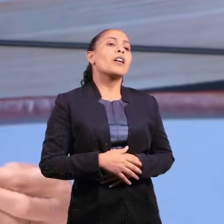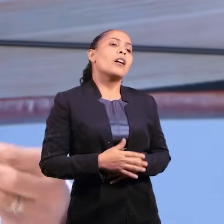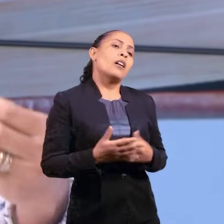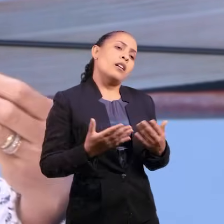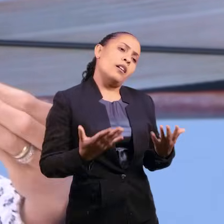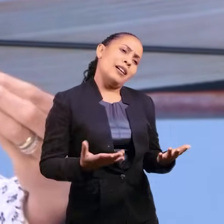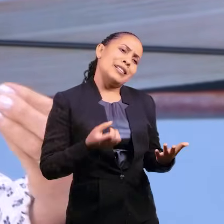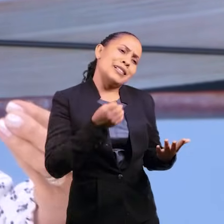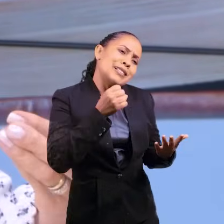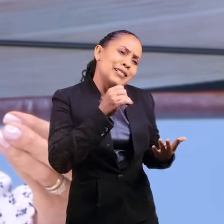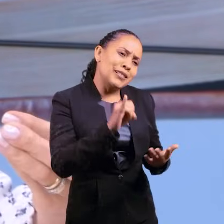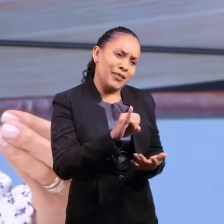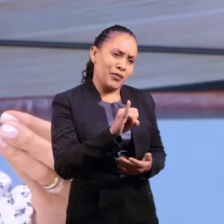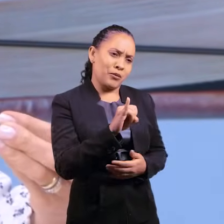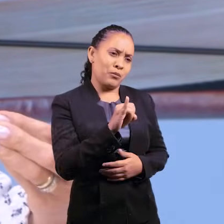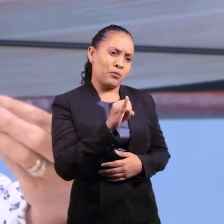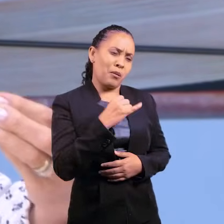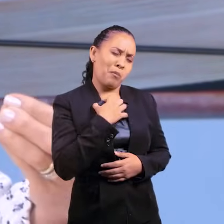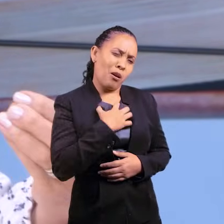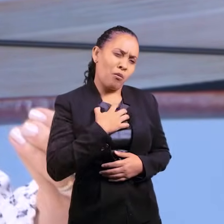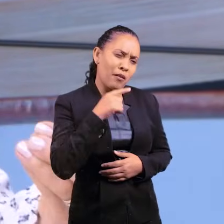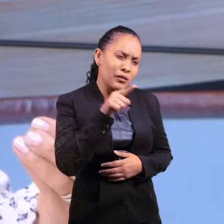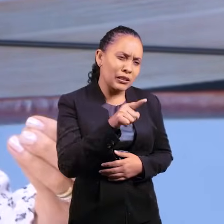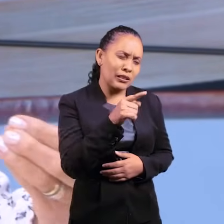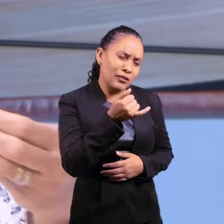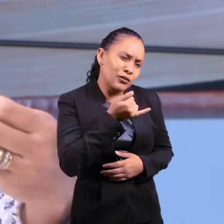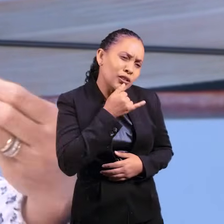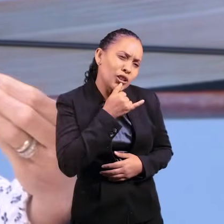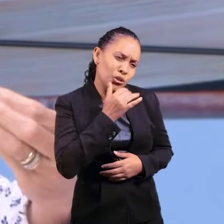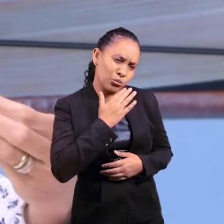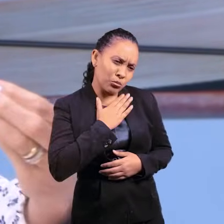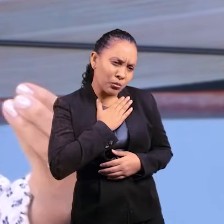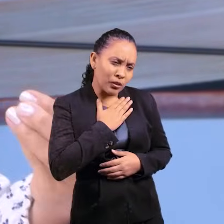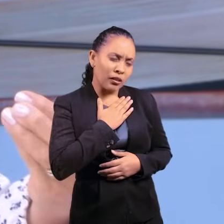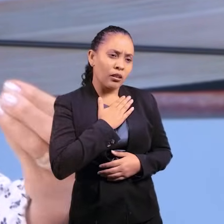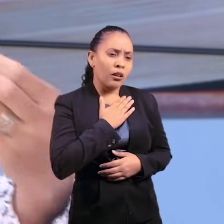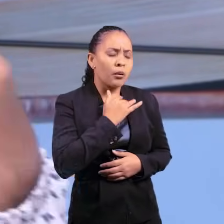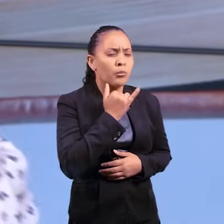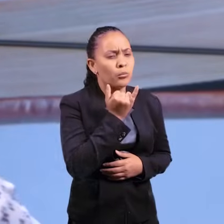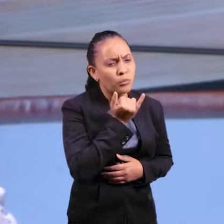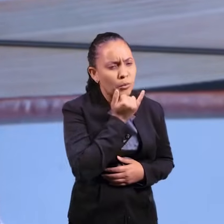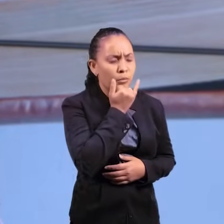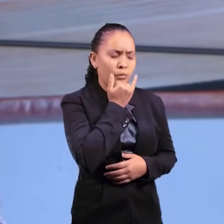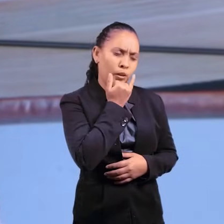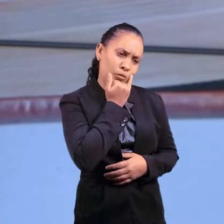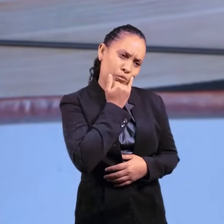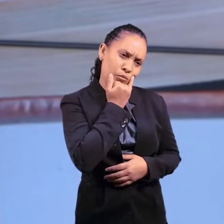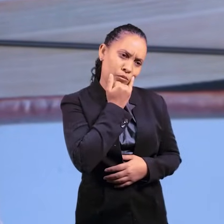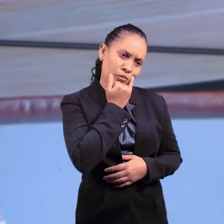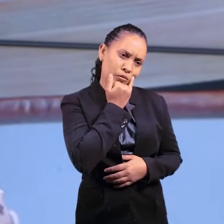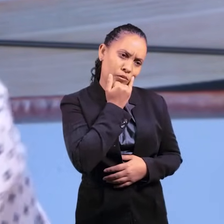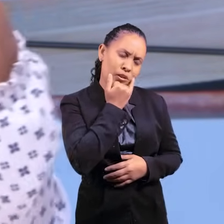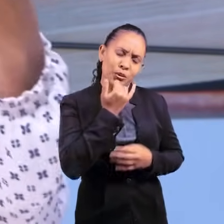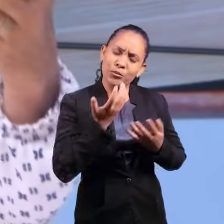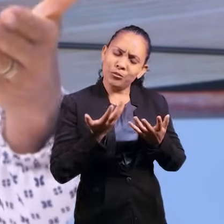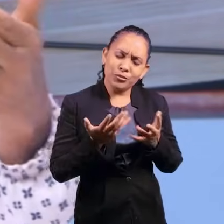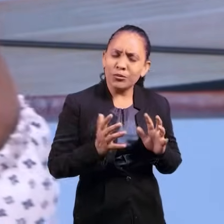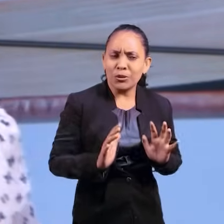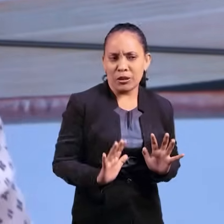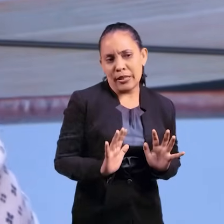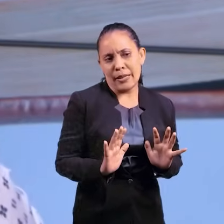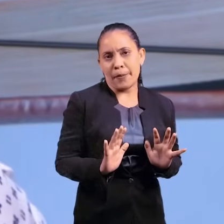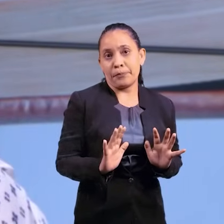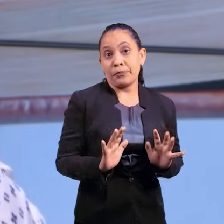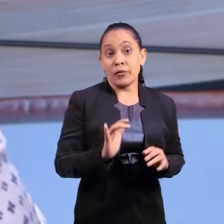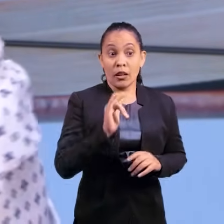irmão, se eu te ofendi, me desculpa. Eu não tinha intenção. É de se desculpar. Não é desculpar o outro,